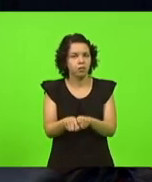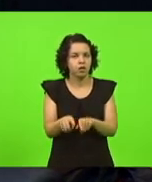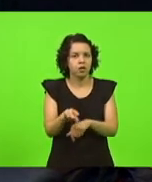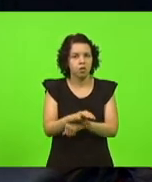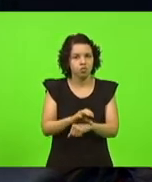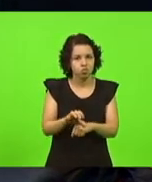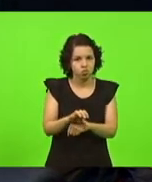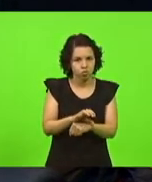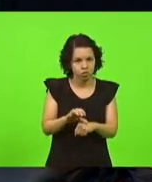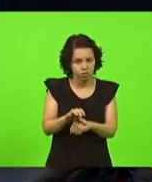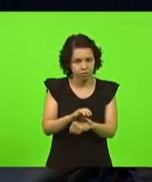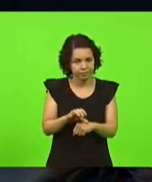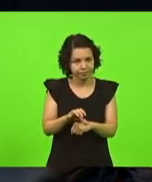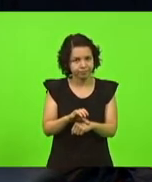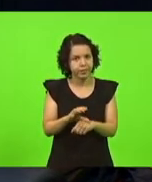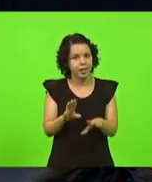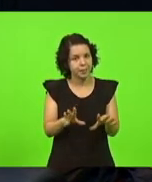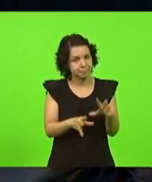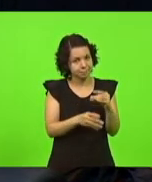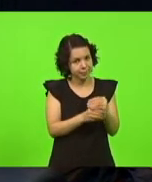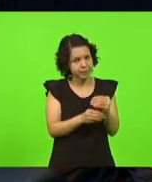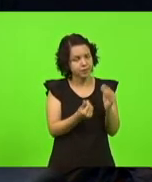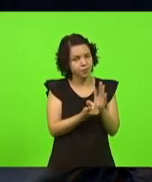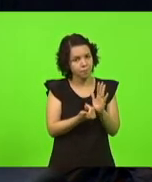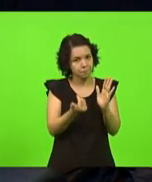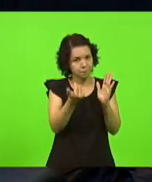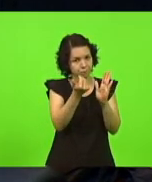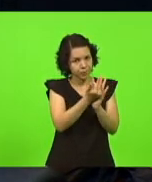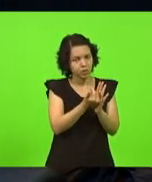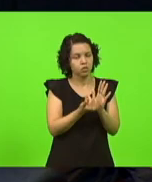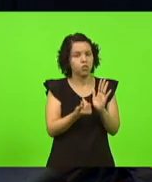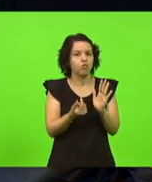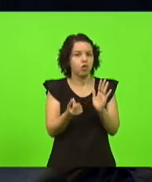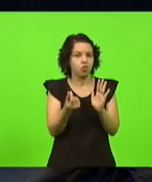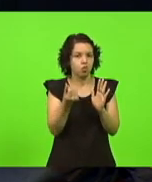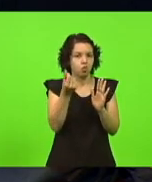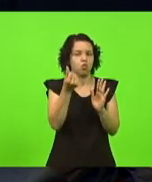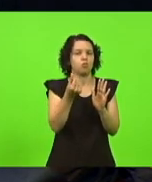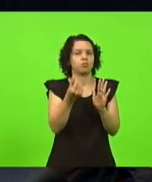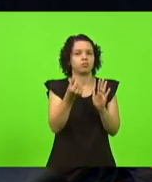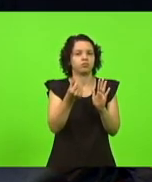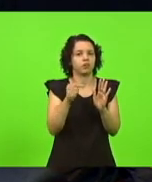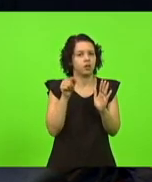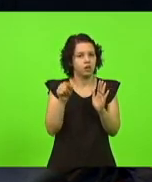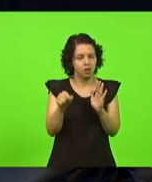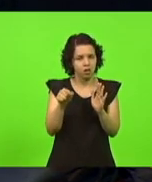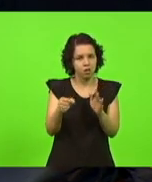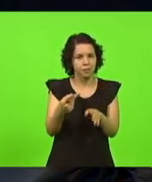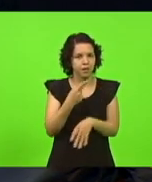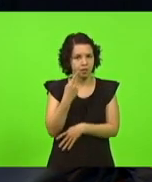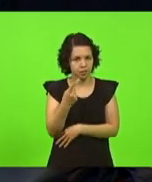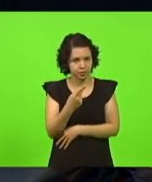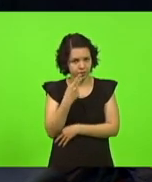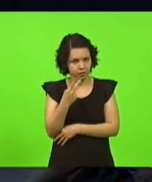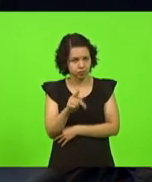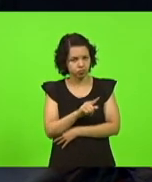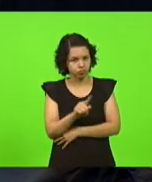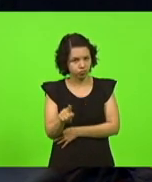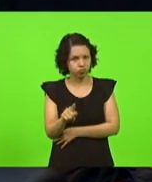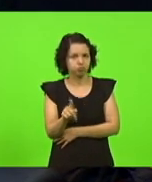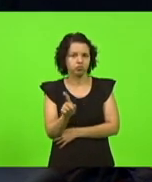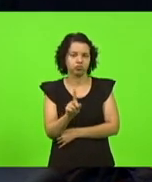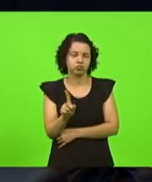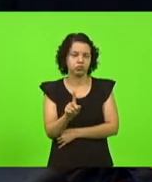As emendas que aumentam o valor não são prerrogativa dos parlamentares. Os vereadores sabem disso,